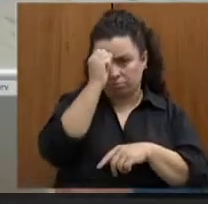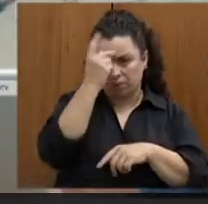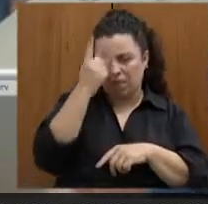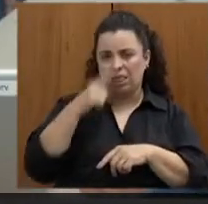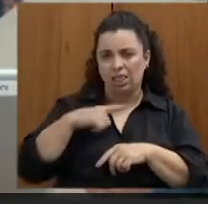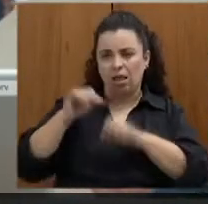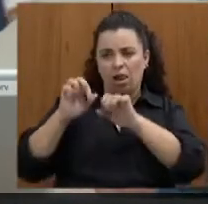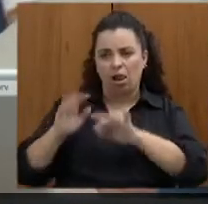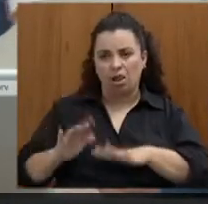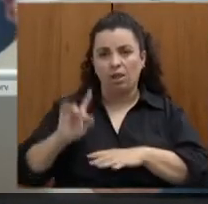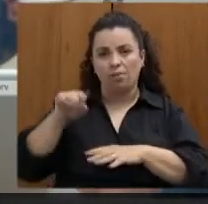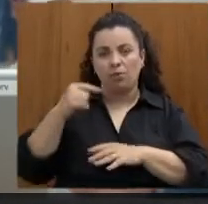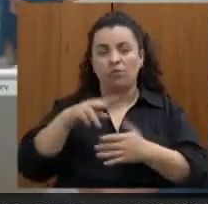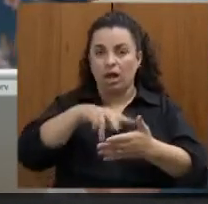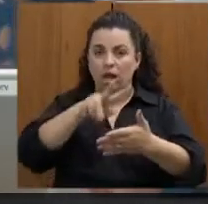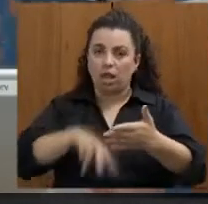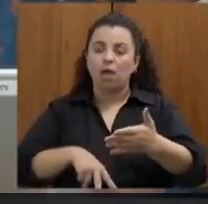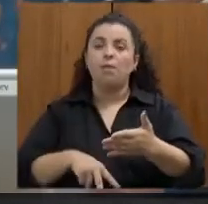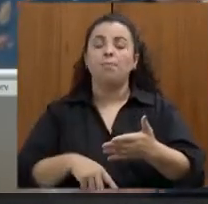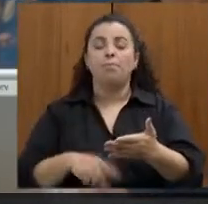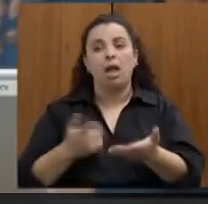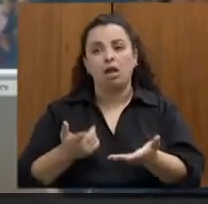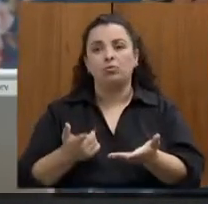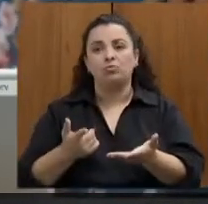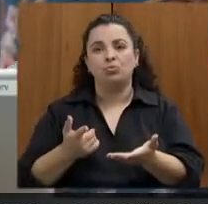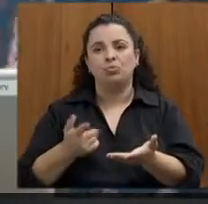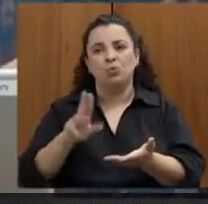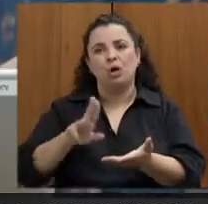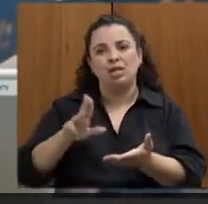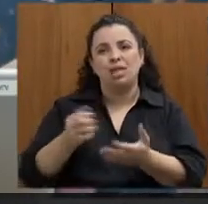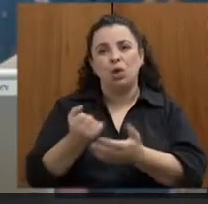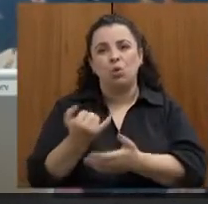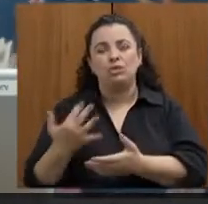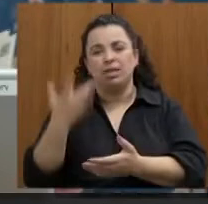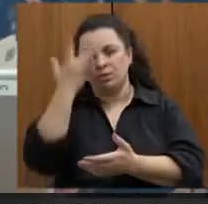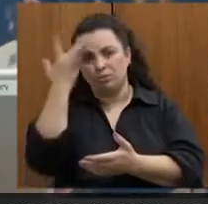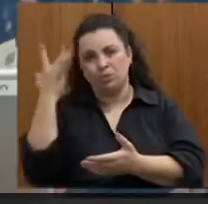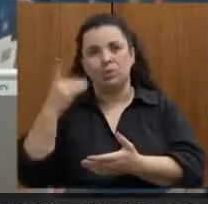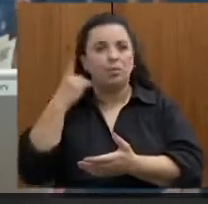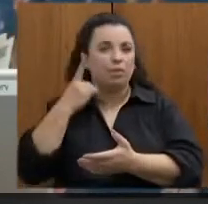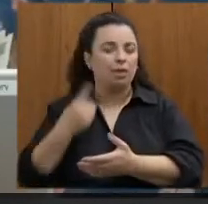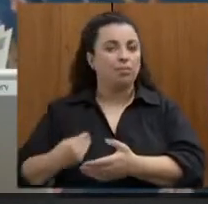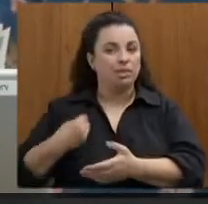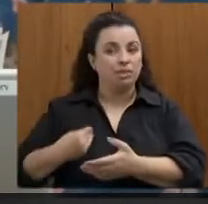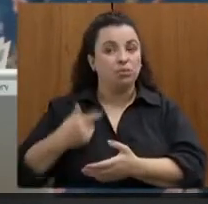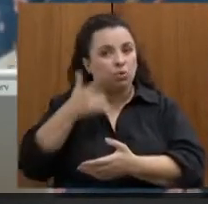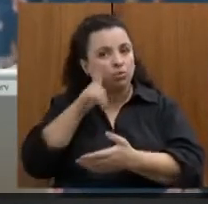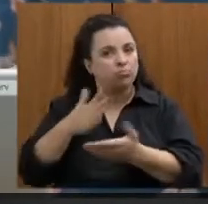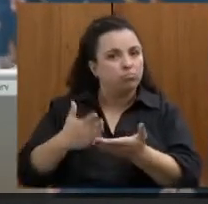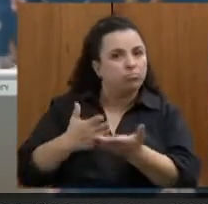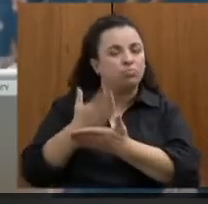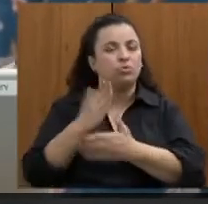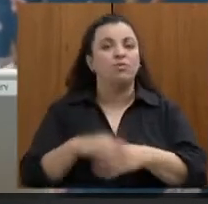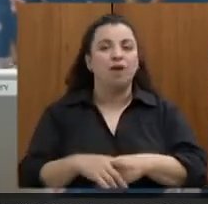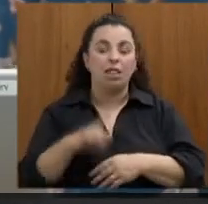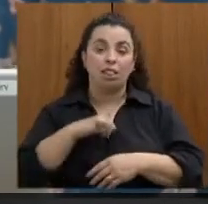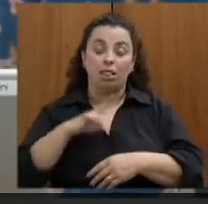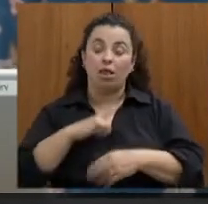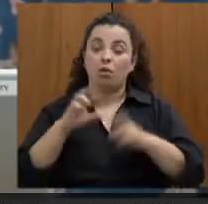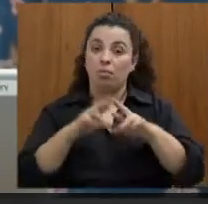leitura para que em breve possamos aproveitar o quórum das deputadas e deputados aqui presentes para aprovação, dado que estamos numa